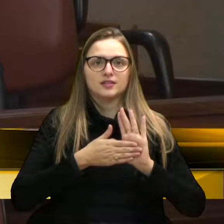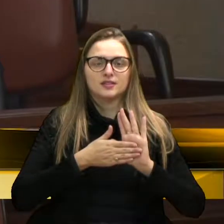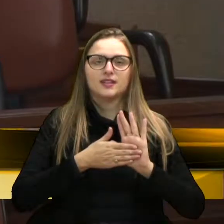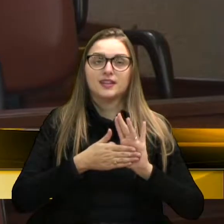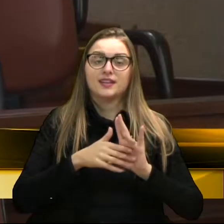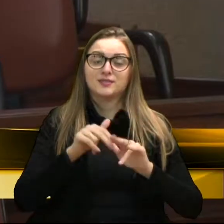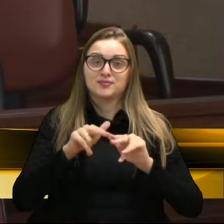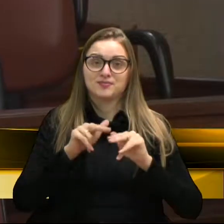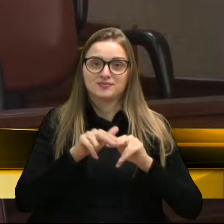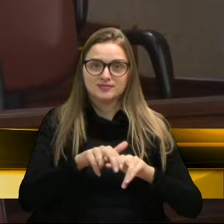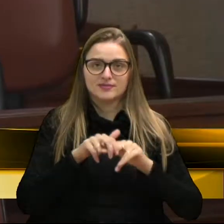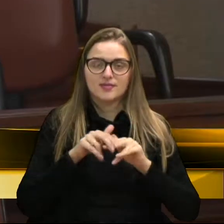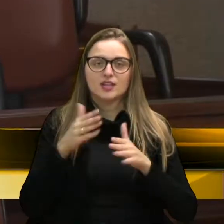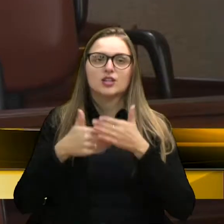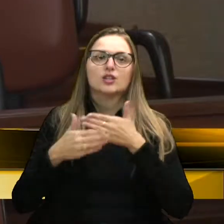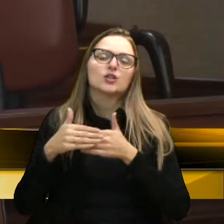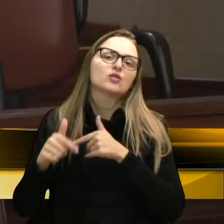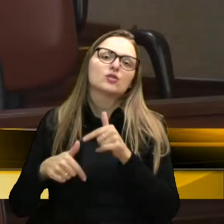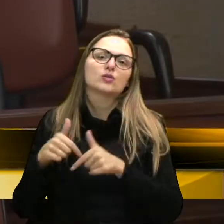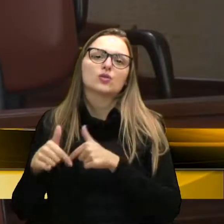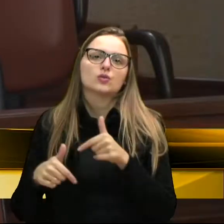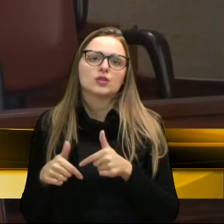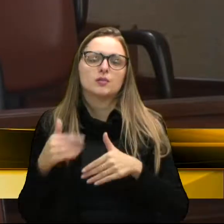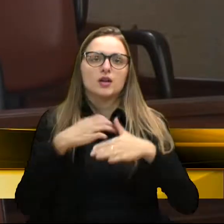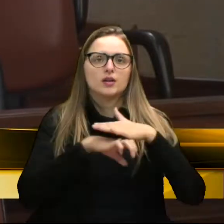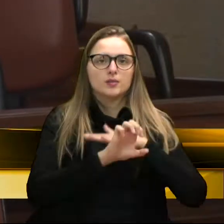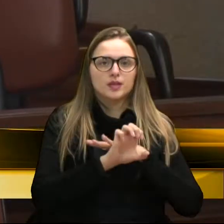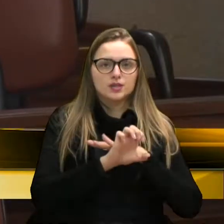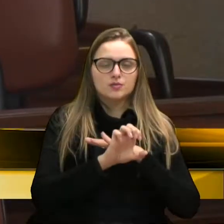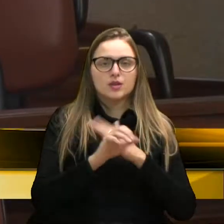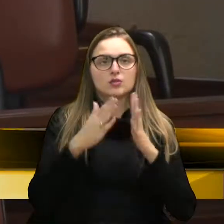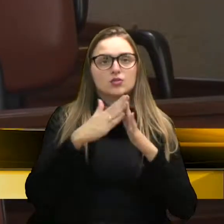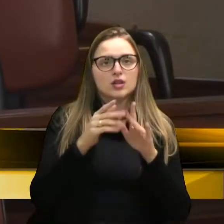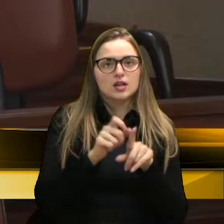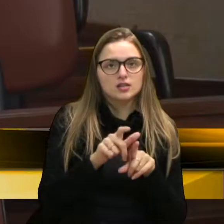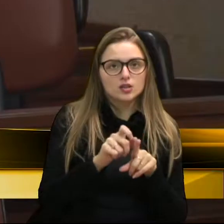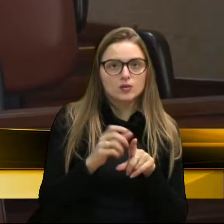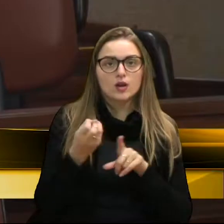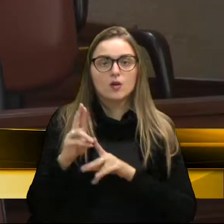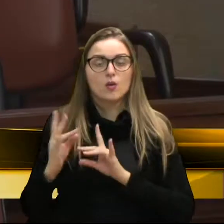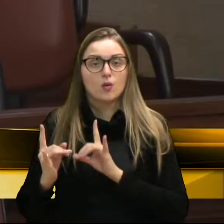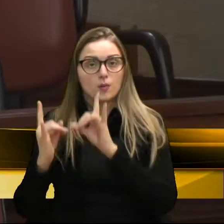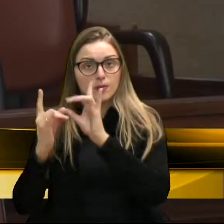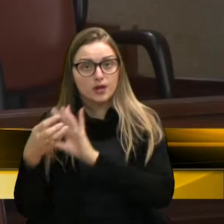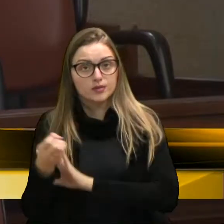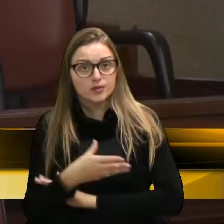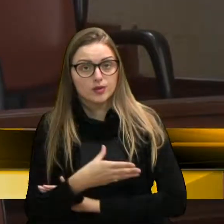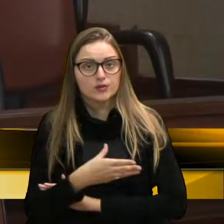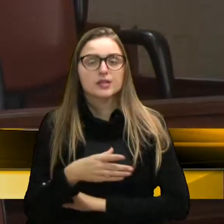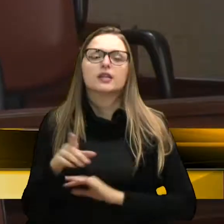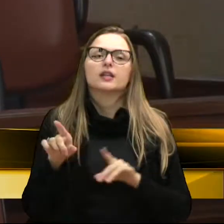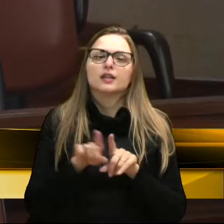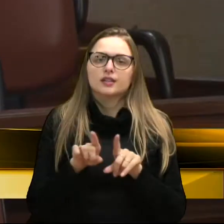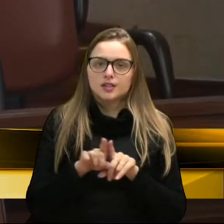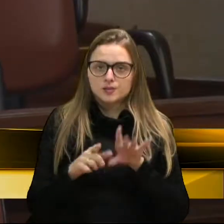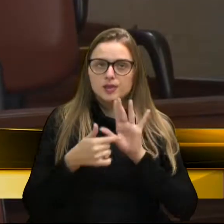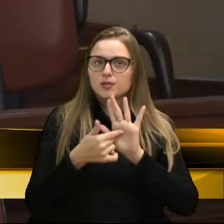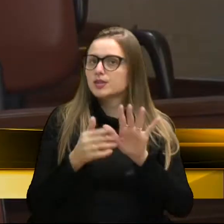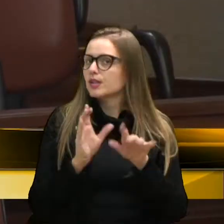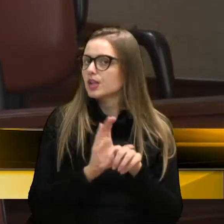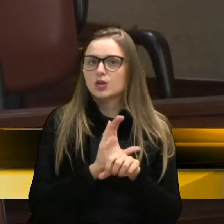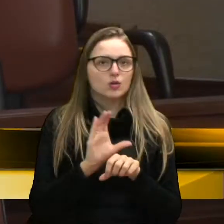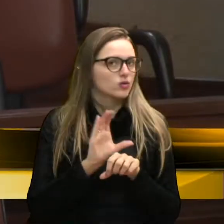razão da prestação de serviços em empreendimentos imobiliários. Por isso, evidenciada a